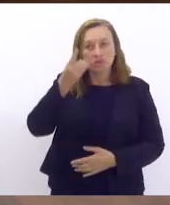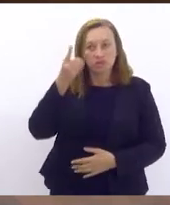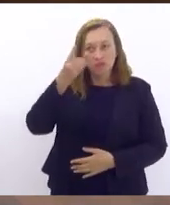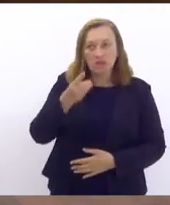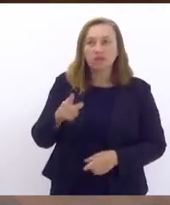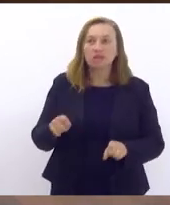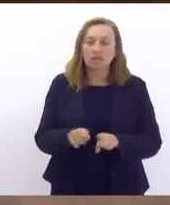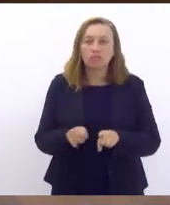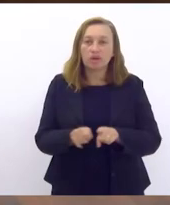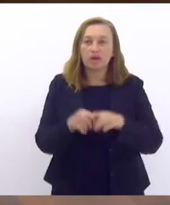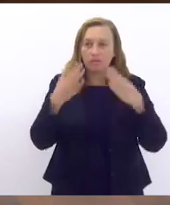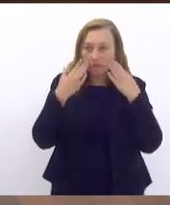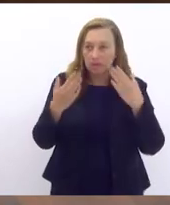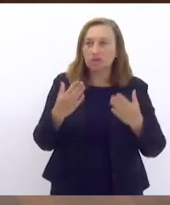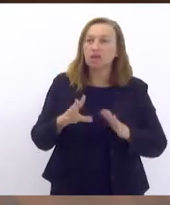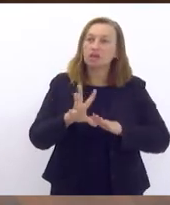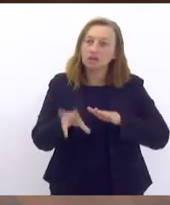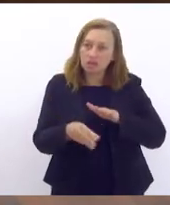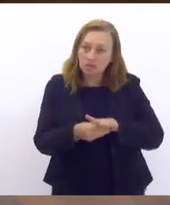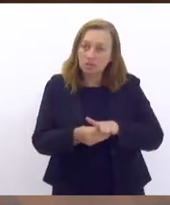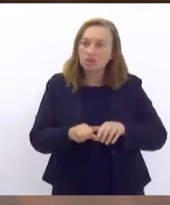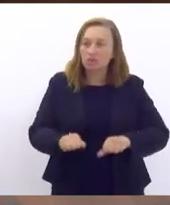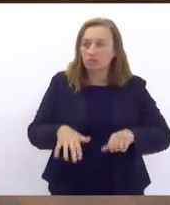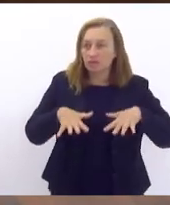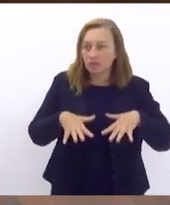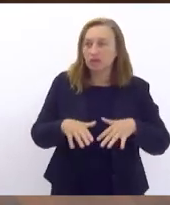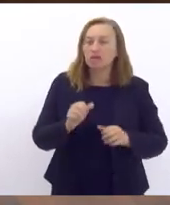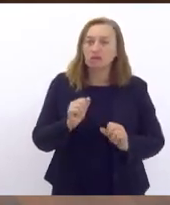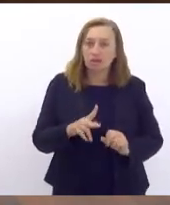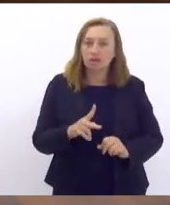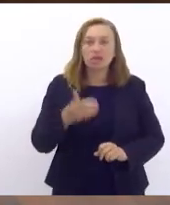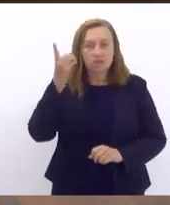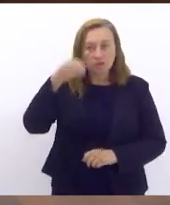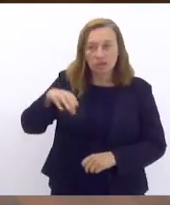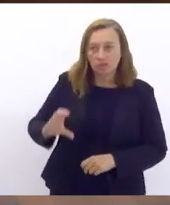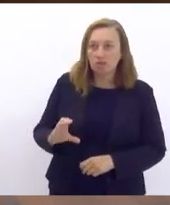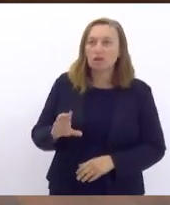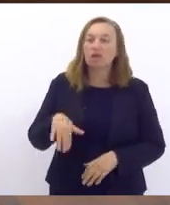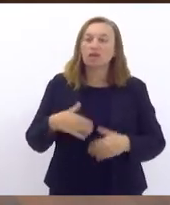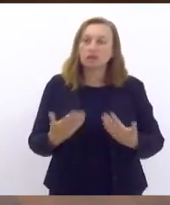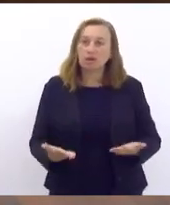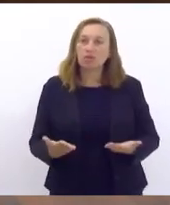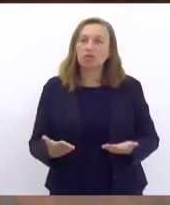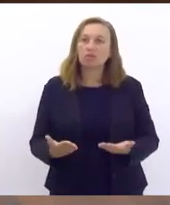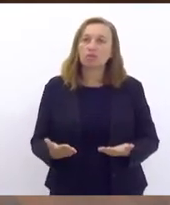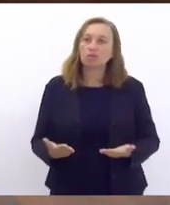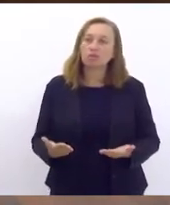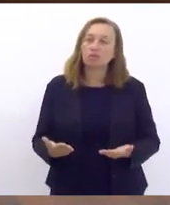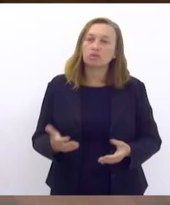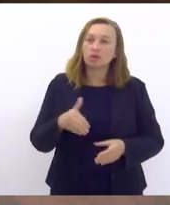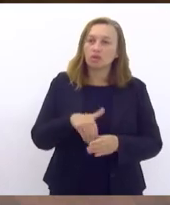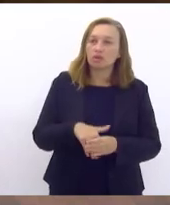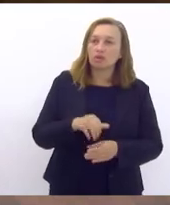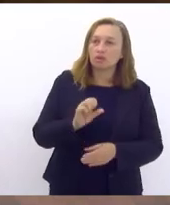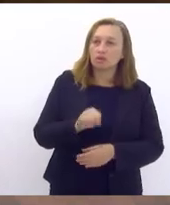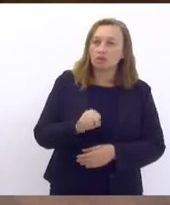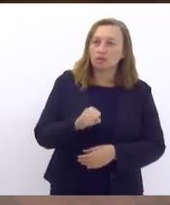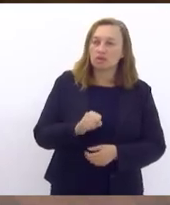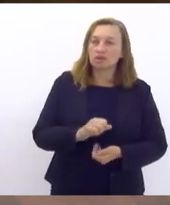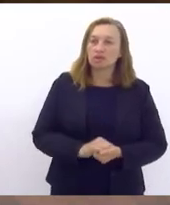também apresentei as emendas de plenário. Está bem, deputado Mink? Então, o voto é